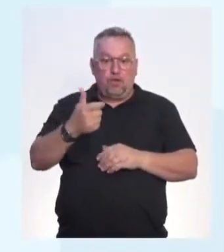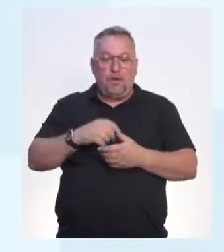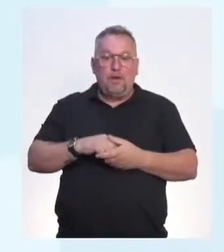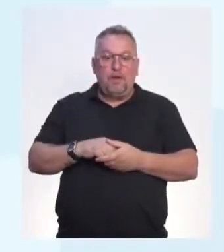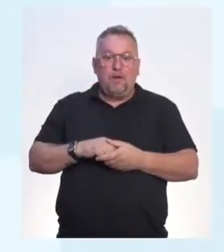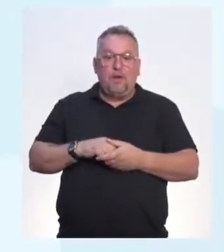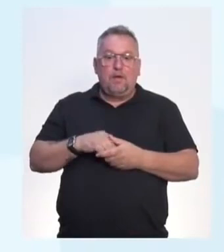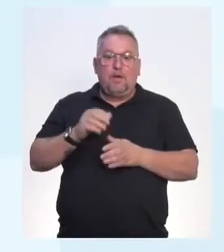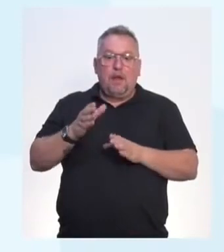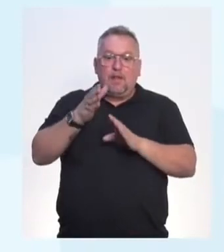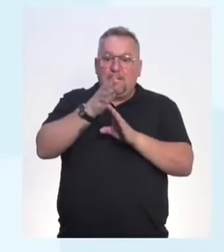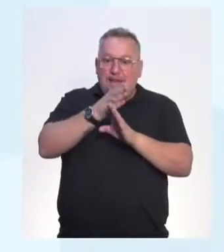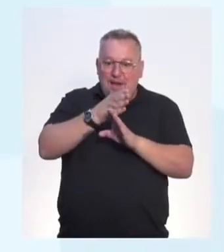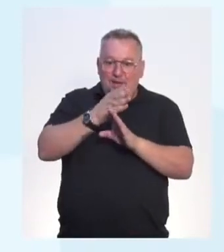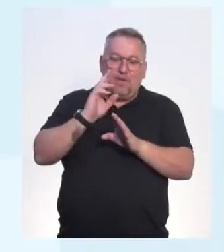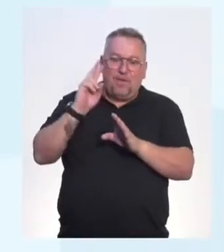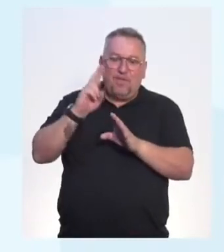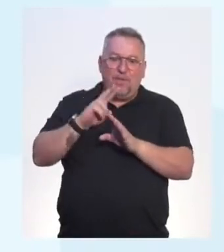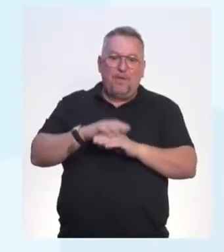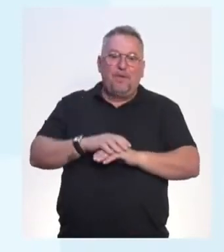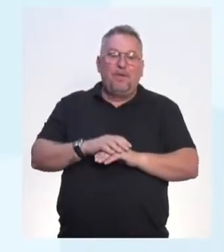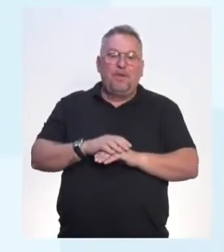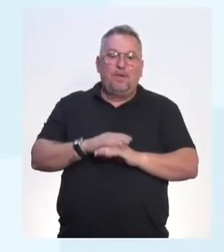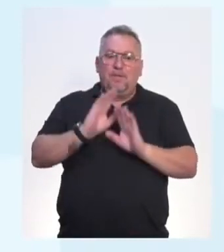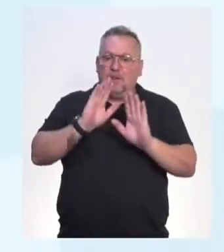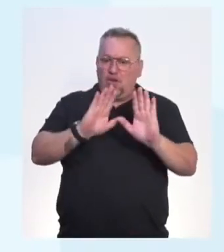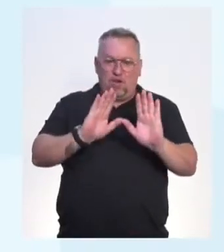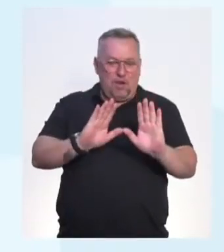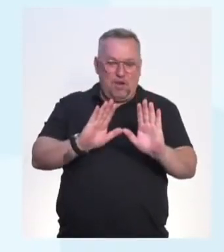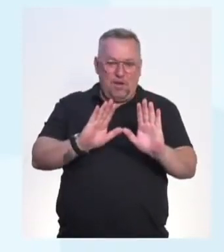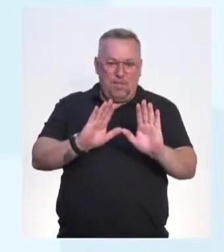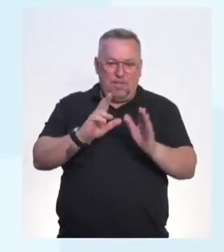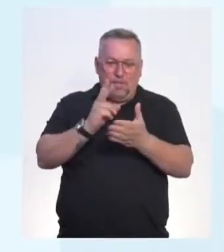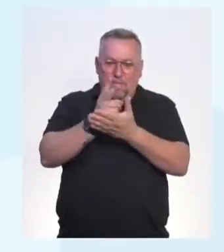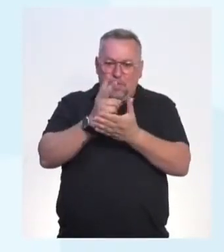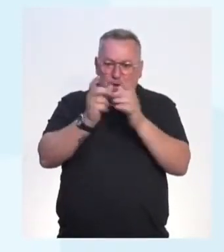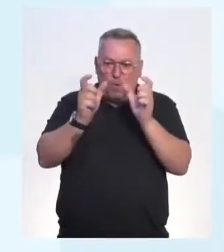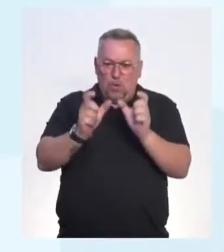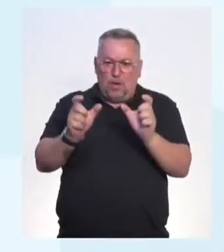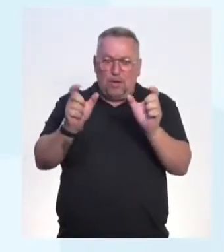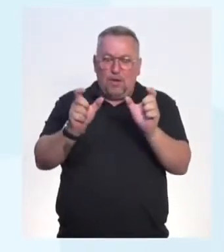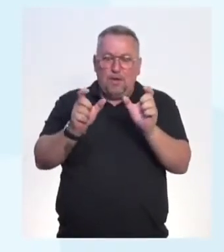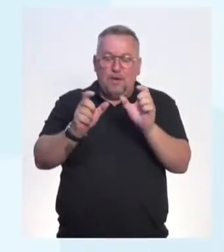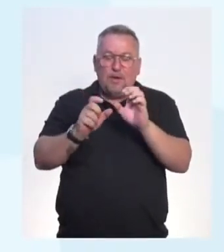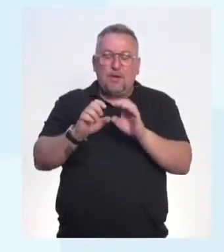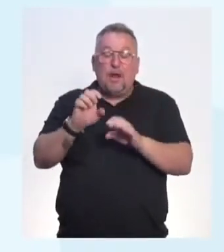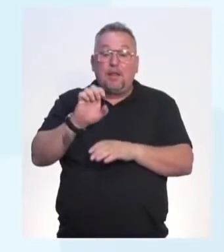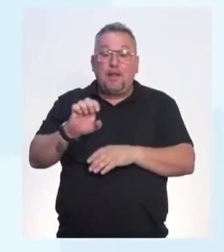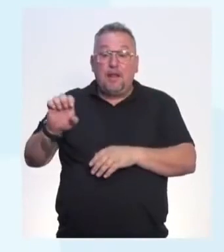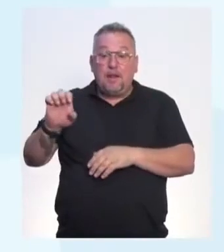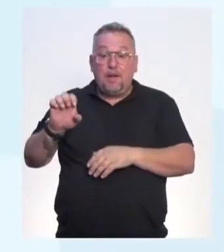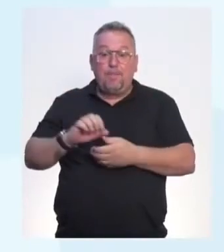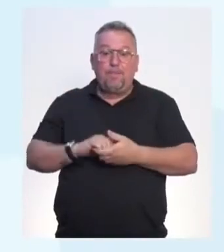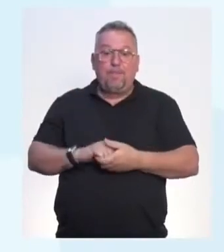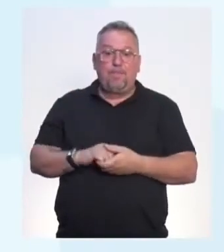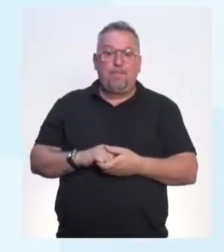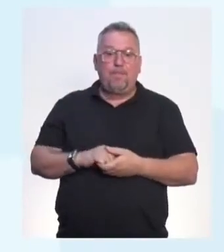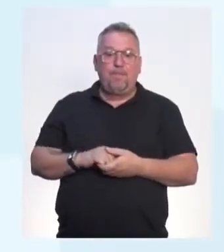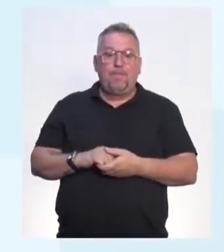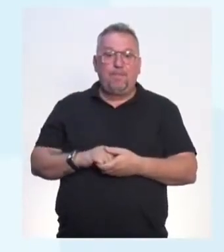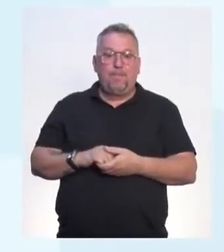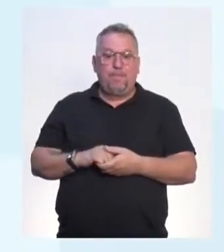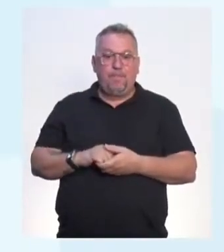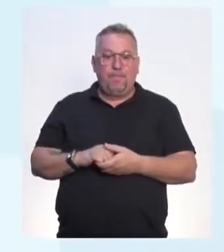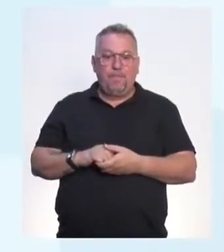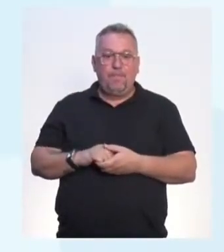do lado esquerdo, no meu primeiro membro. Então, vou deixar eles aí no primeiro membro, na esquerda. 6x